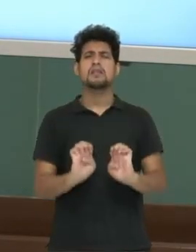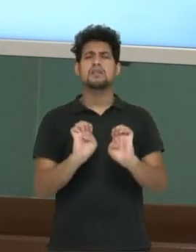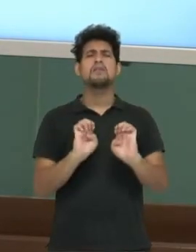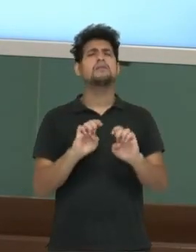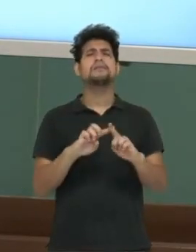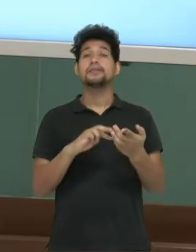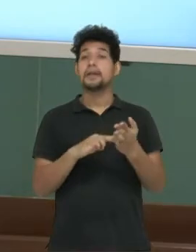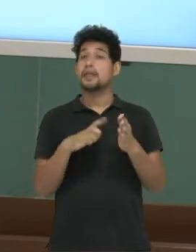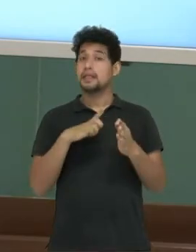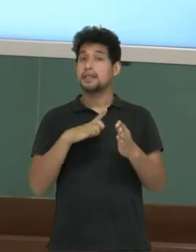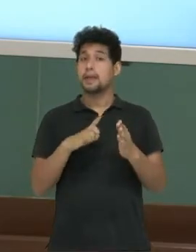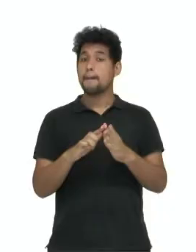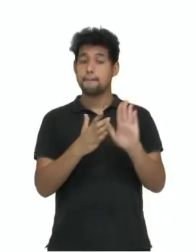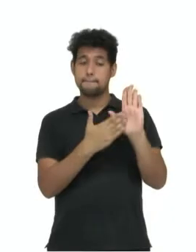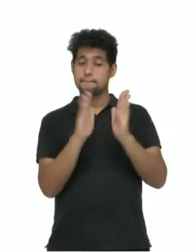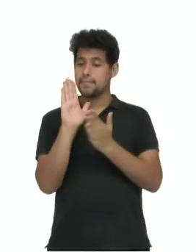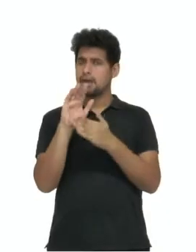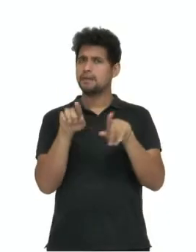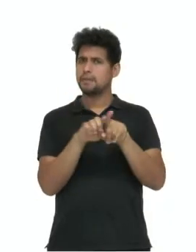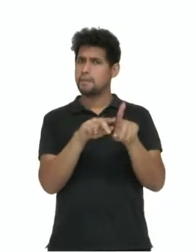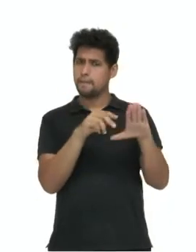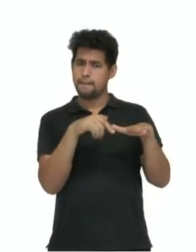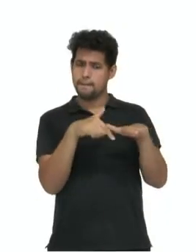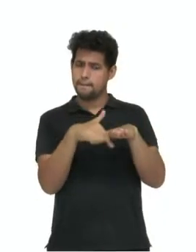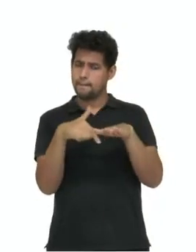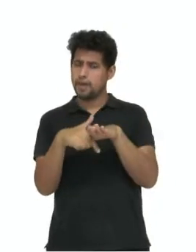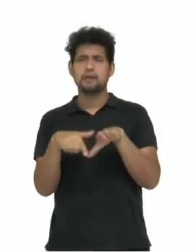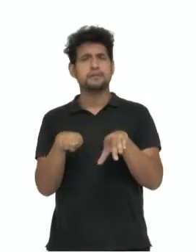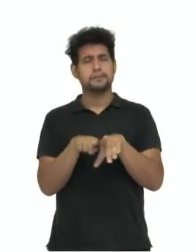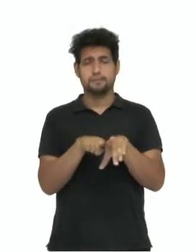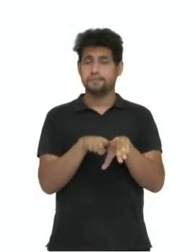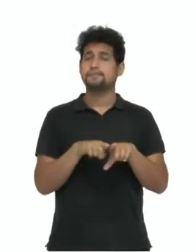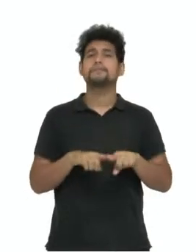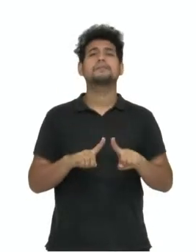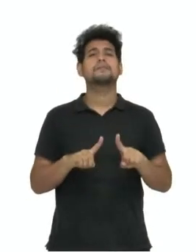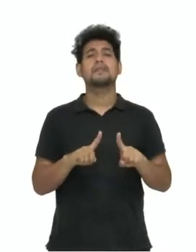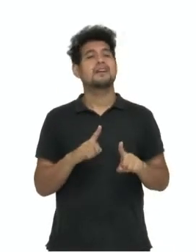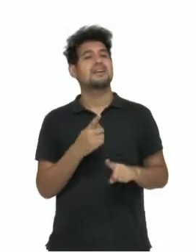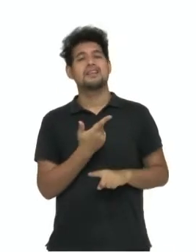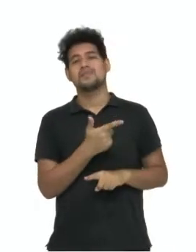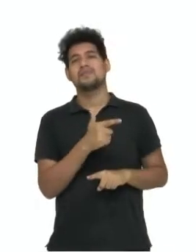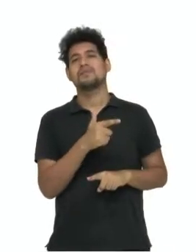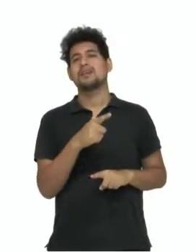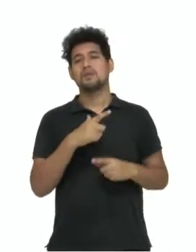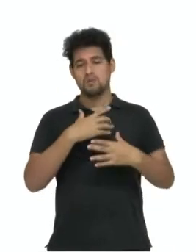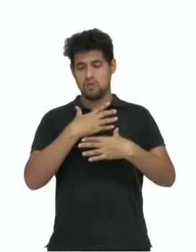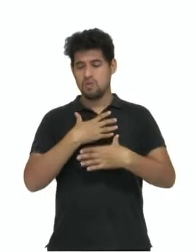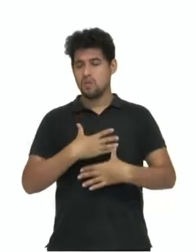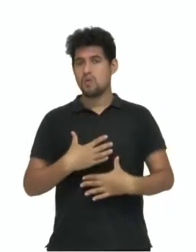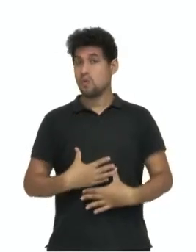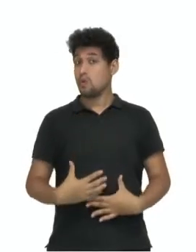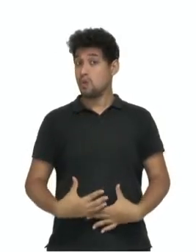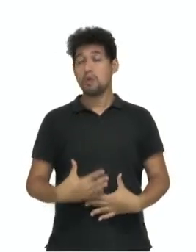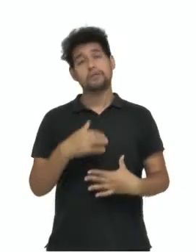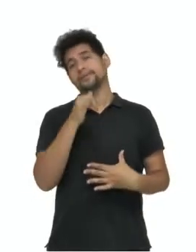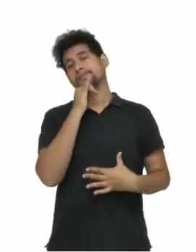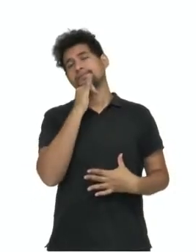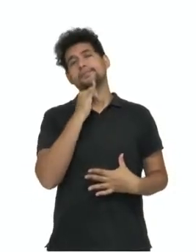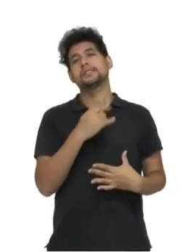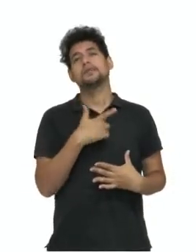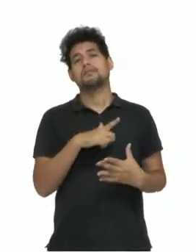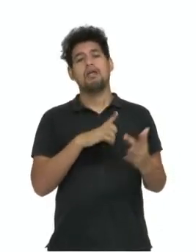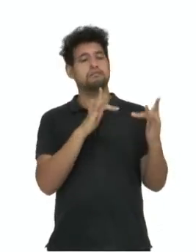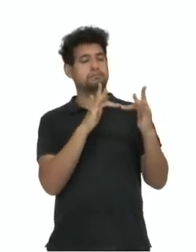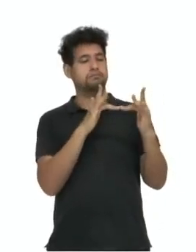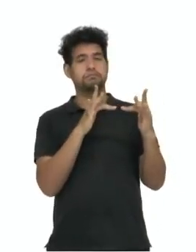Braços, pernas, não é mesmo? Em algum estágio da vida, tá? Eles não têm mais o corpo hidrodinâmico, Não tá com